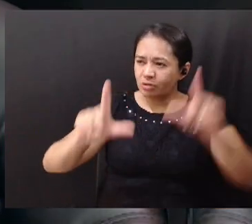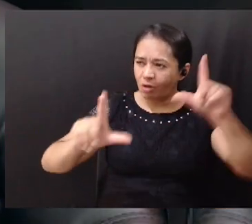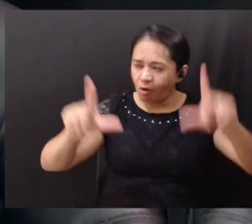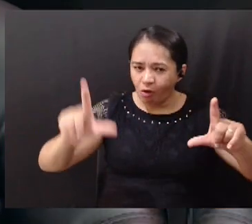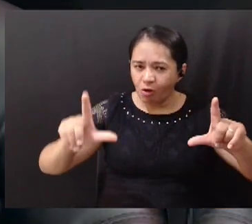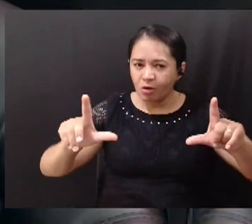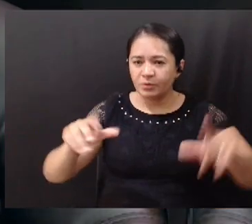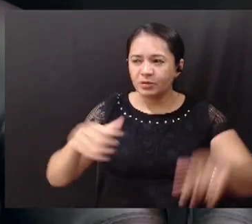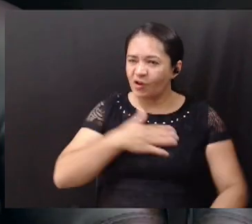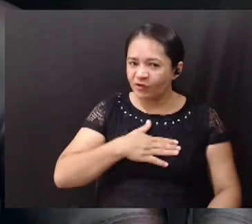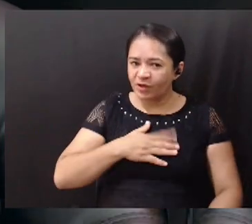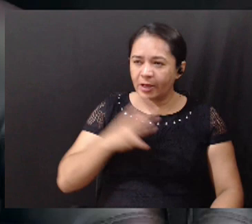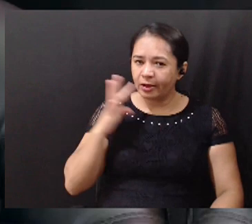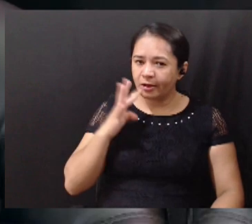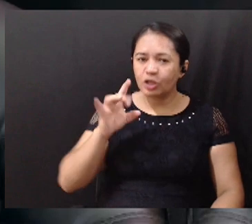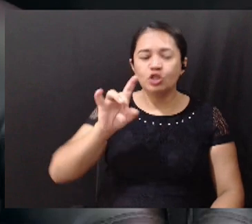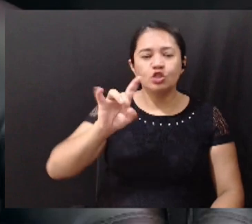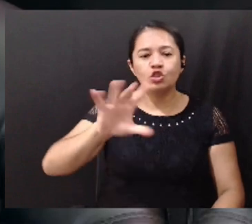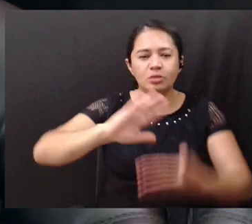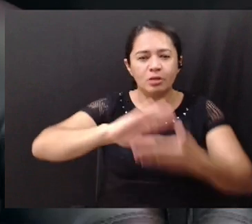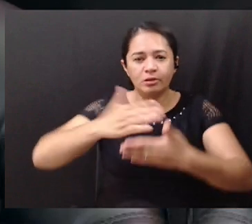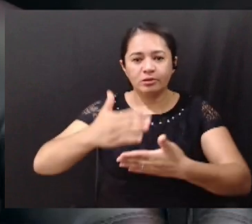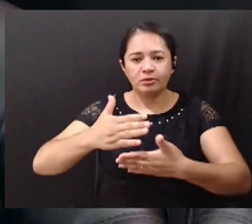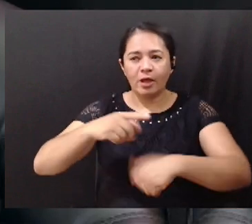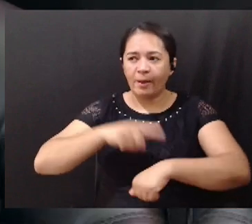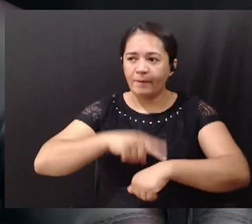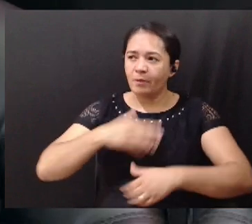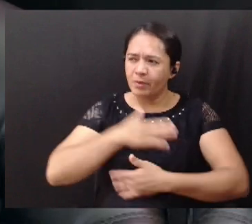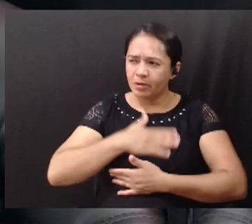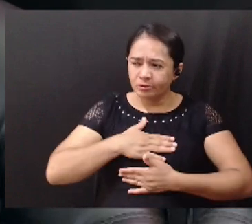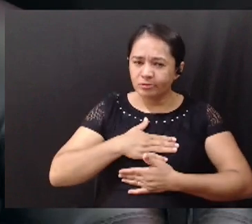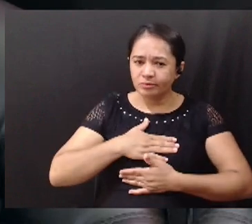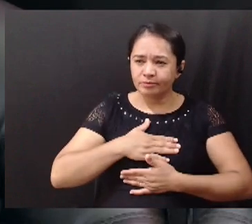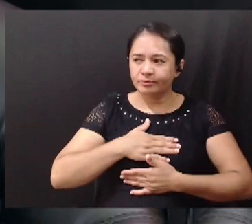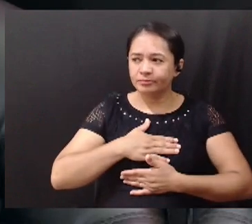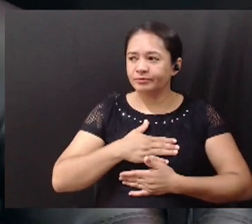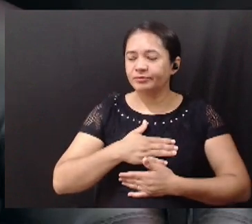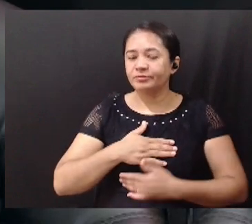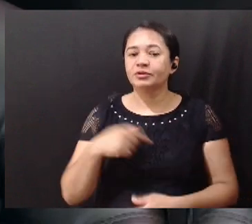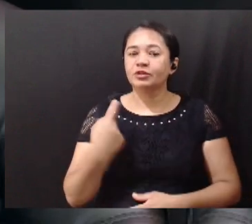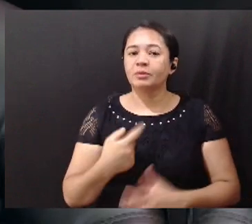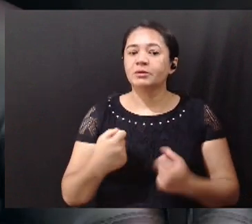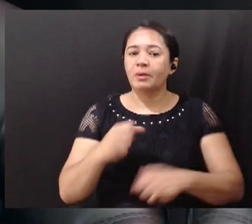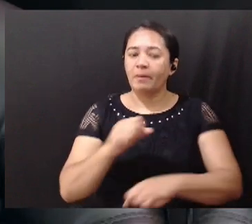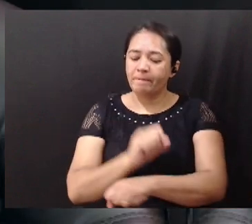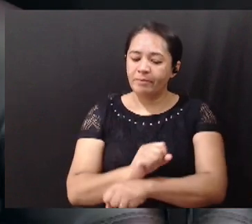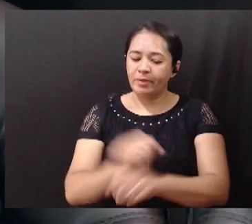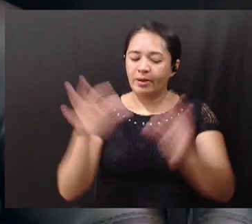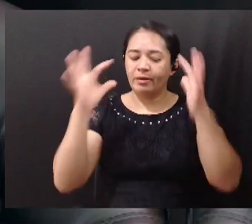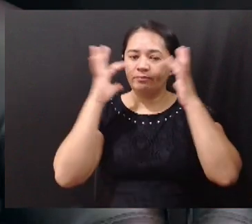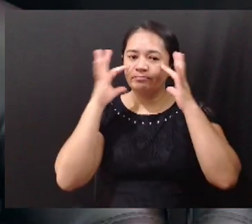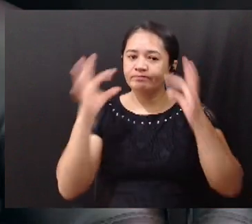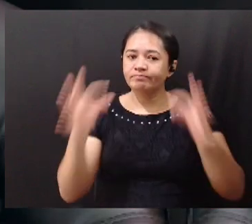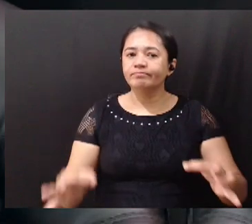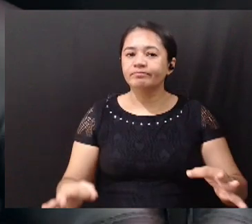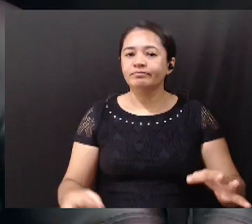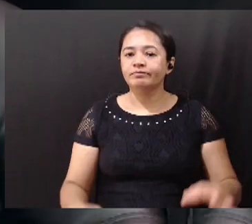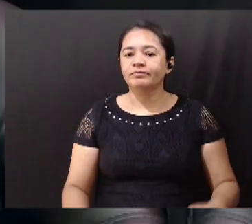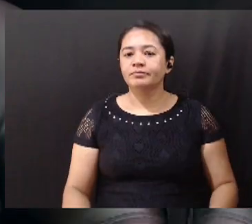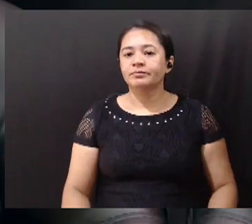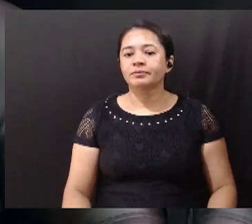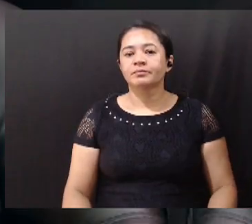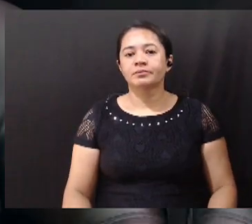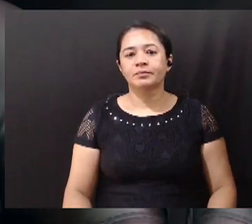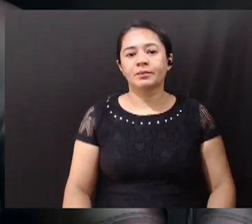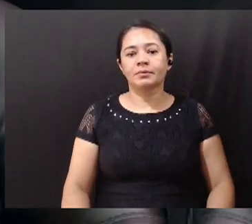é legal, só a tela te traz momentos de prazer. Aí a gente tem que parar e olhar, né? A gente precisa dar munição. Então, a